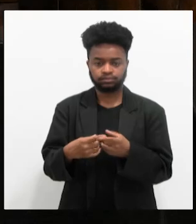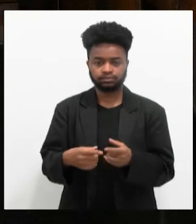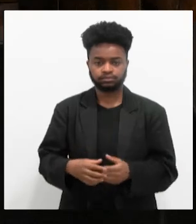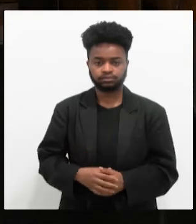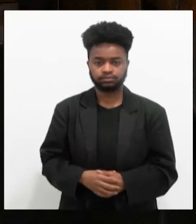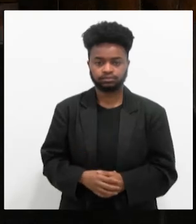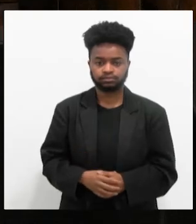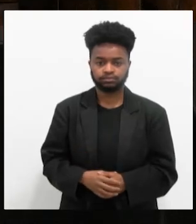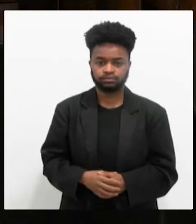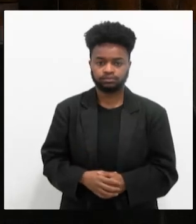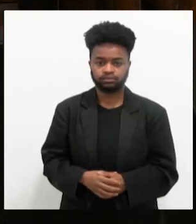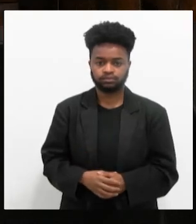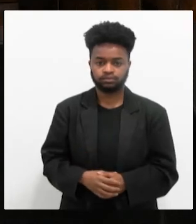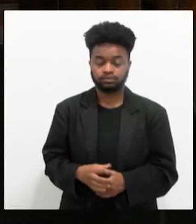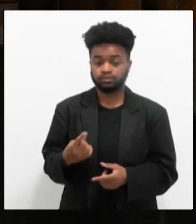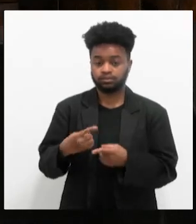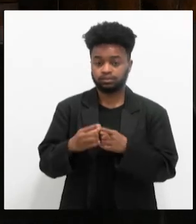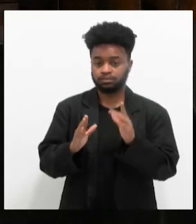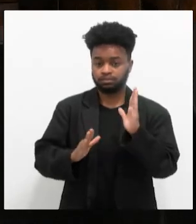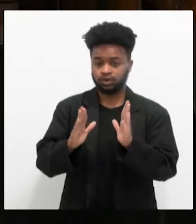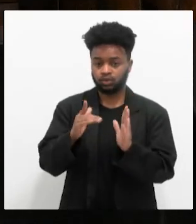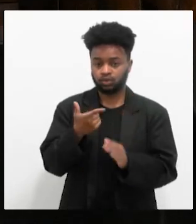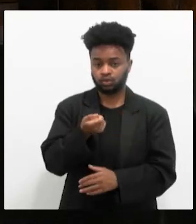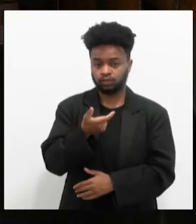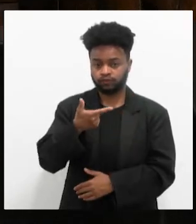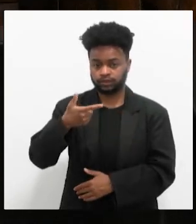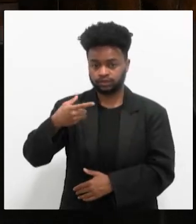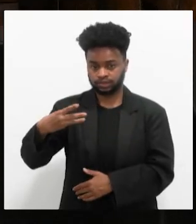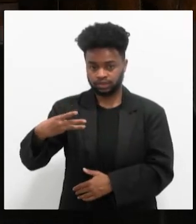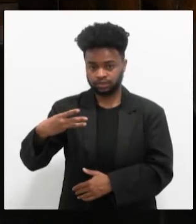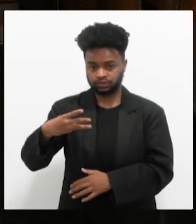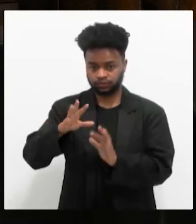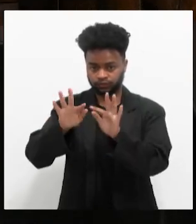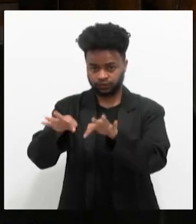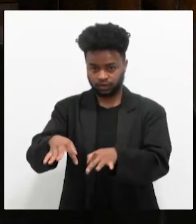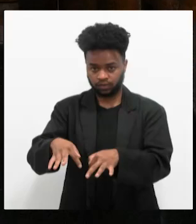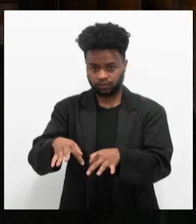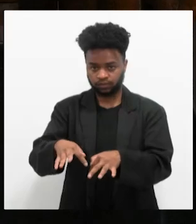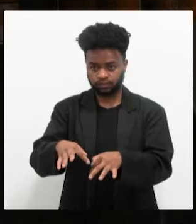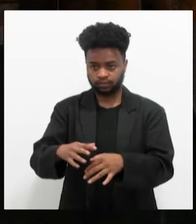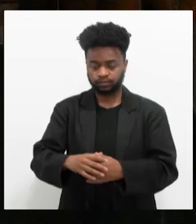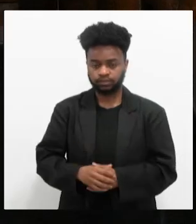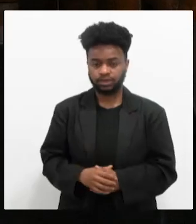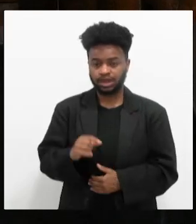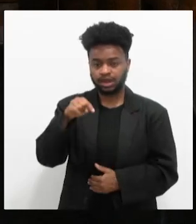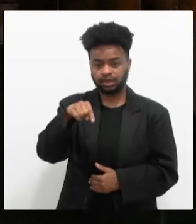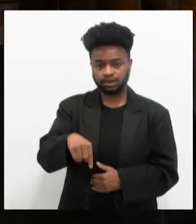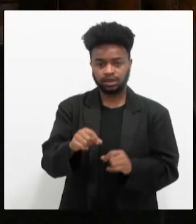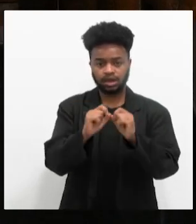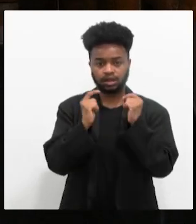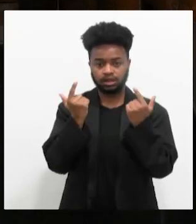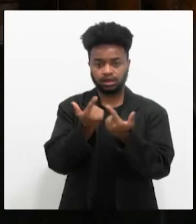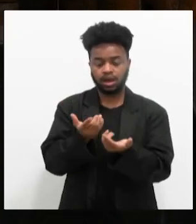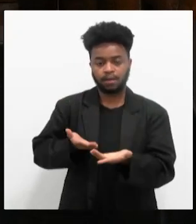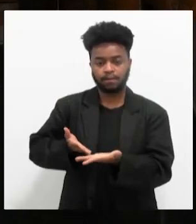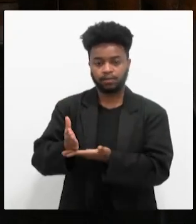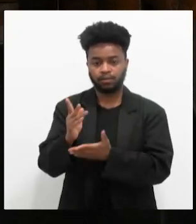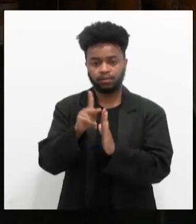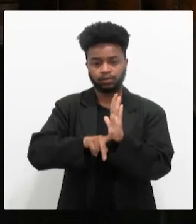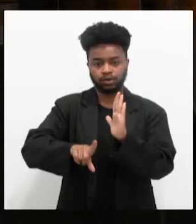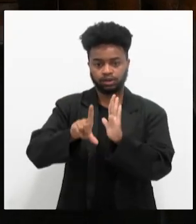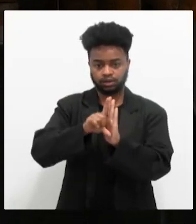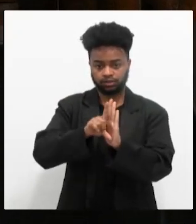Porque em 2023, finalzinho, essa casa aprovou um projeto de